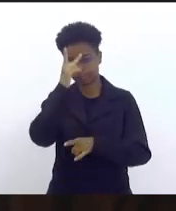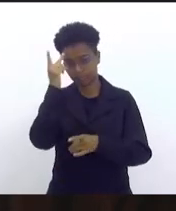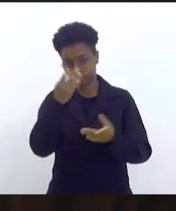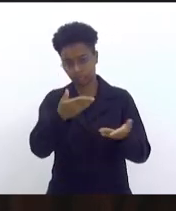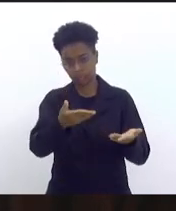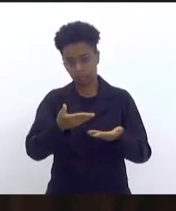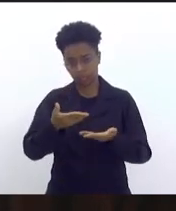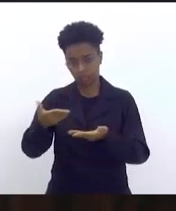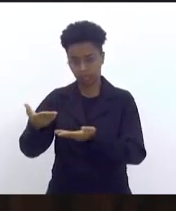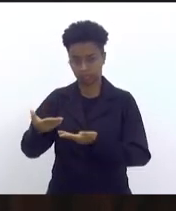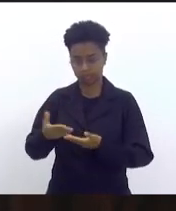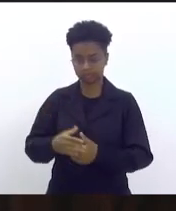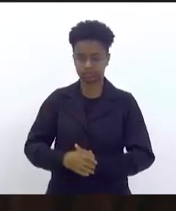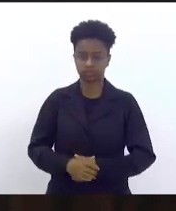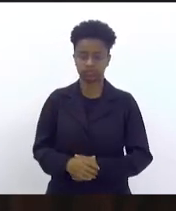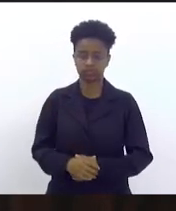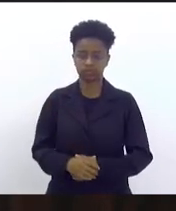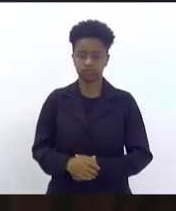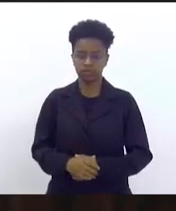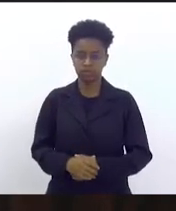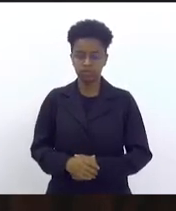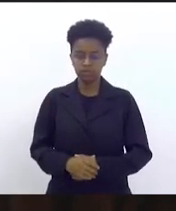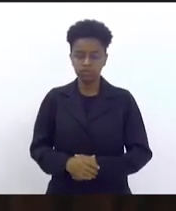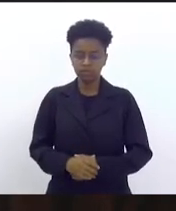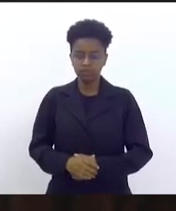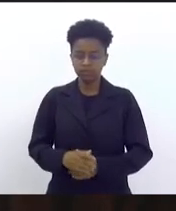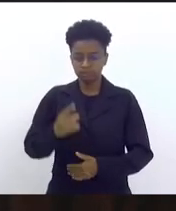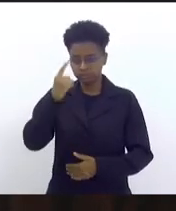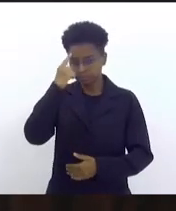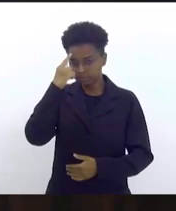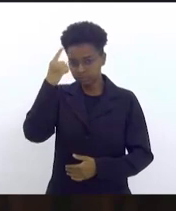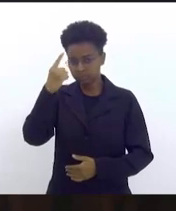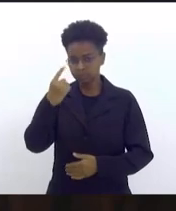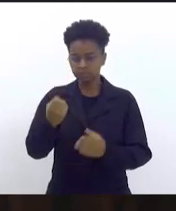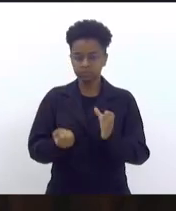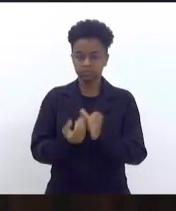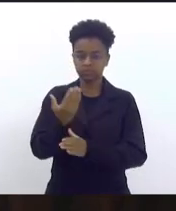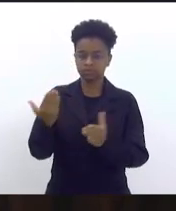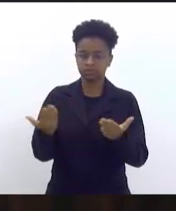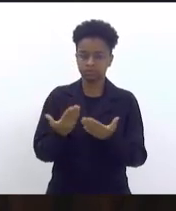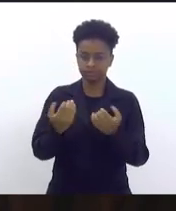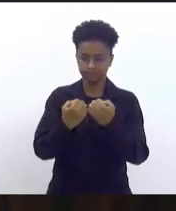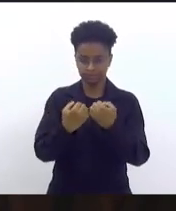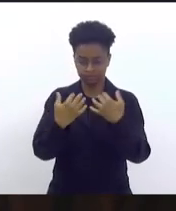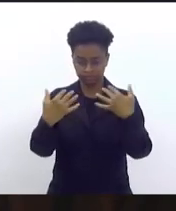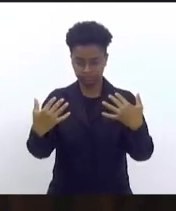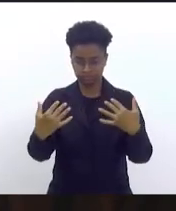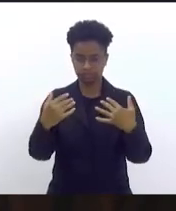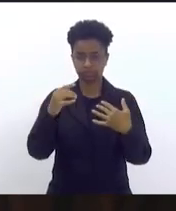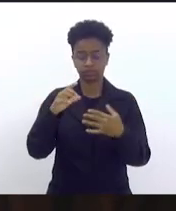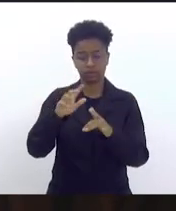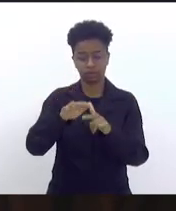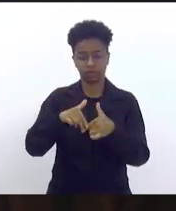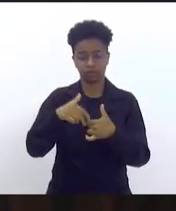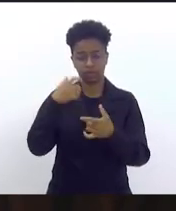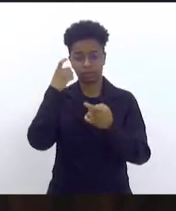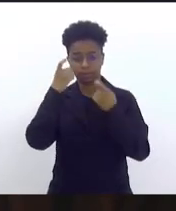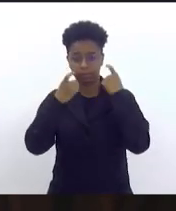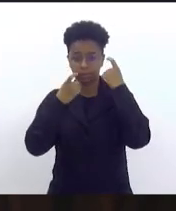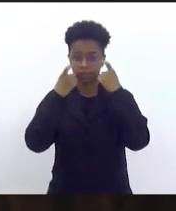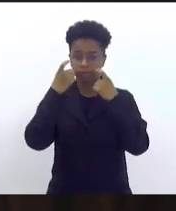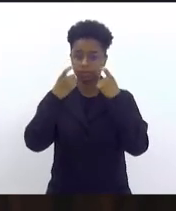aqui presentes a ideia de promover esta audiência partiu de uma preocupação que tenho